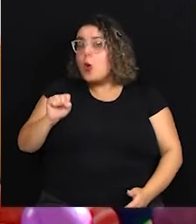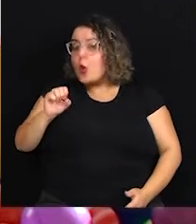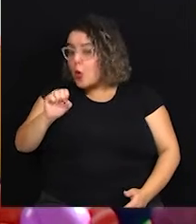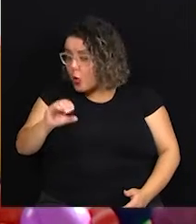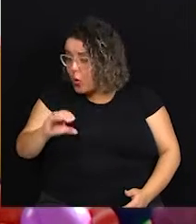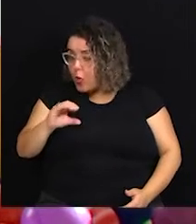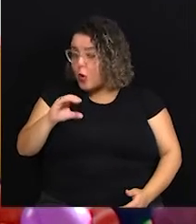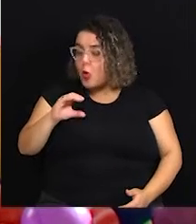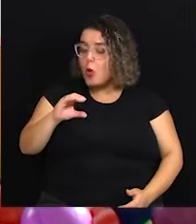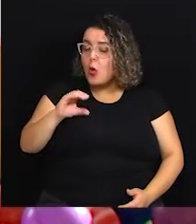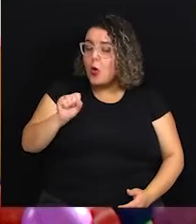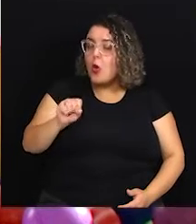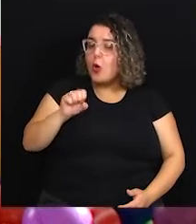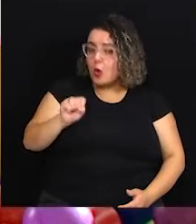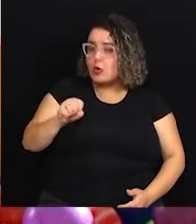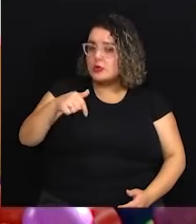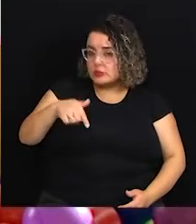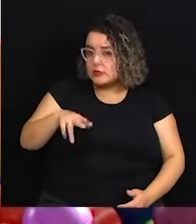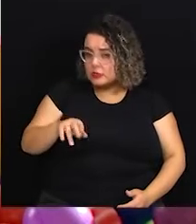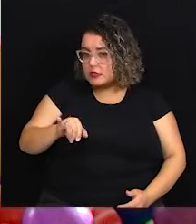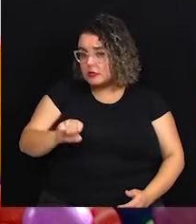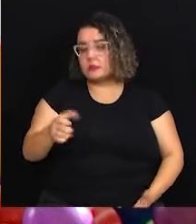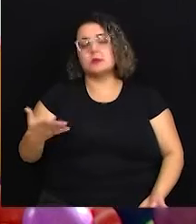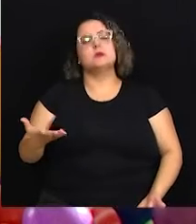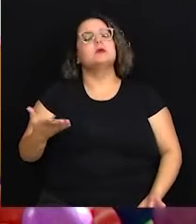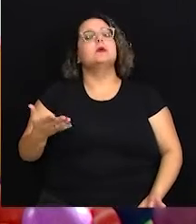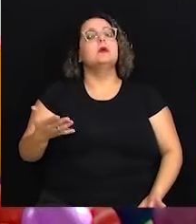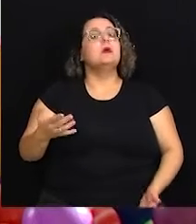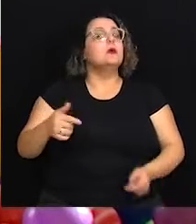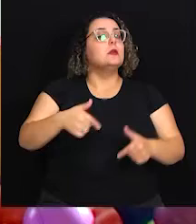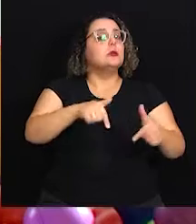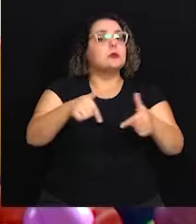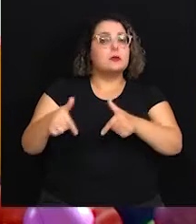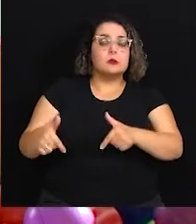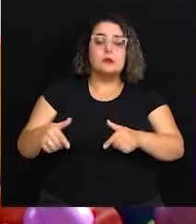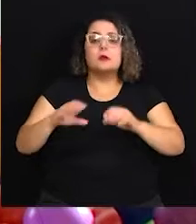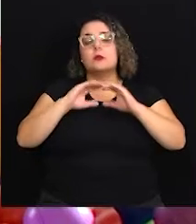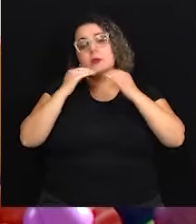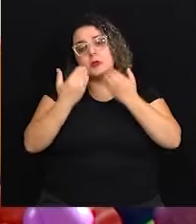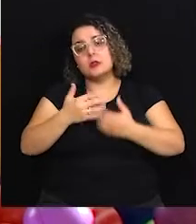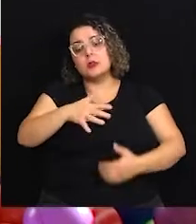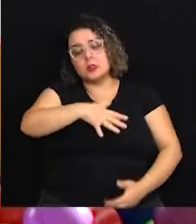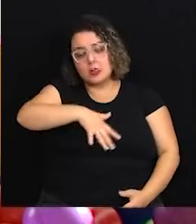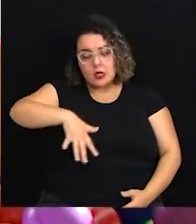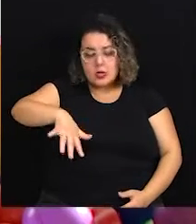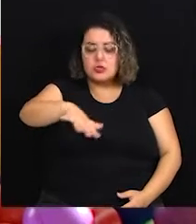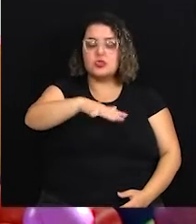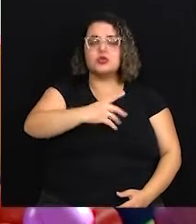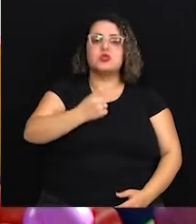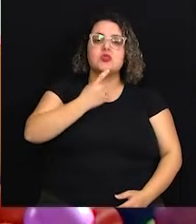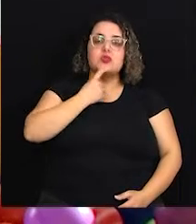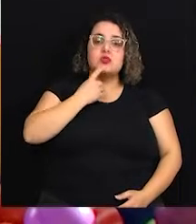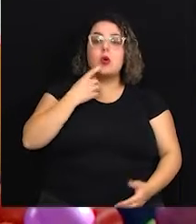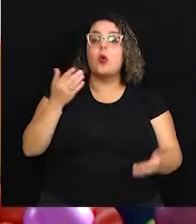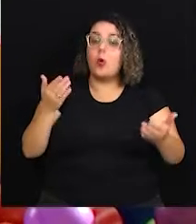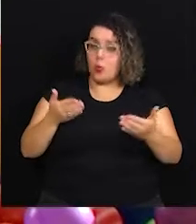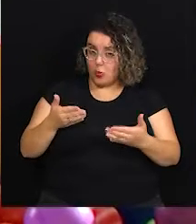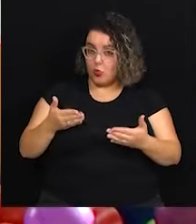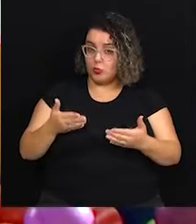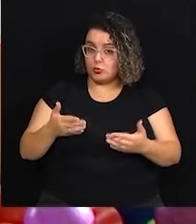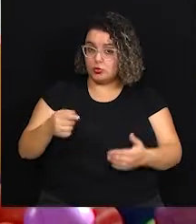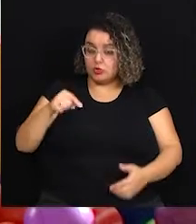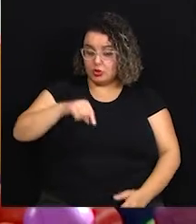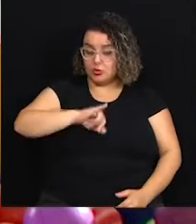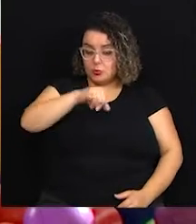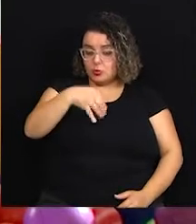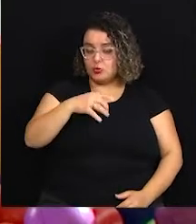fazem algum tipo de trabalho solidário, algum tipo de trabalho comunitário aqui na região de Campinas. Hoje a gente veio para o